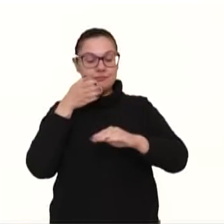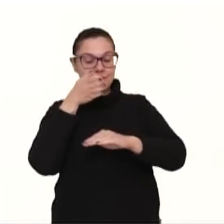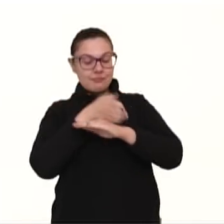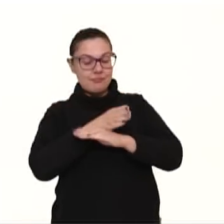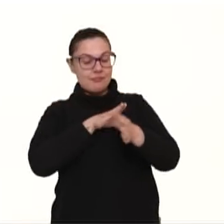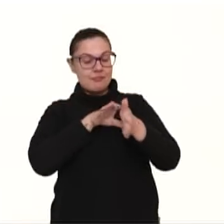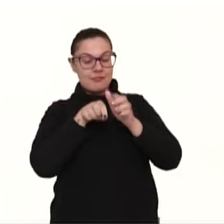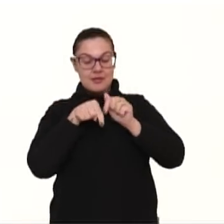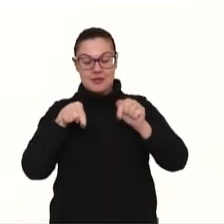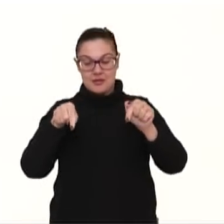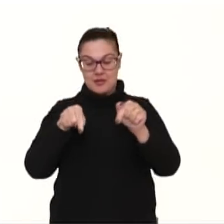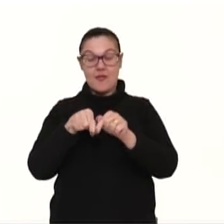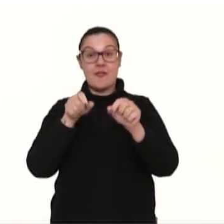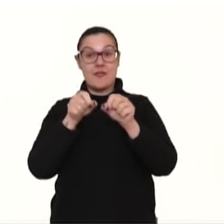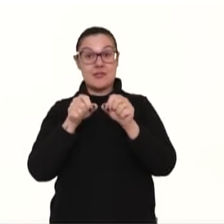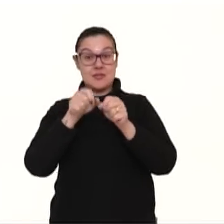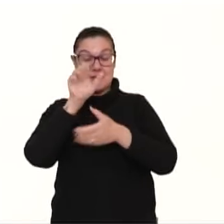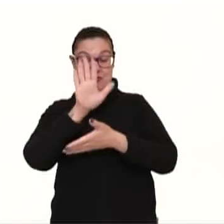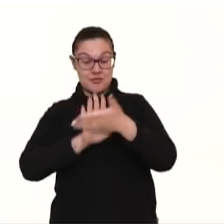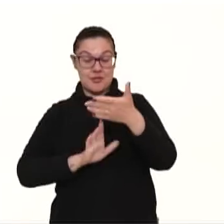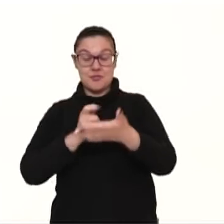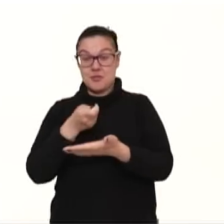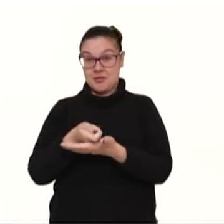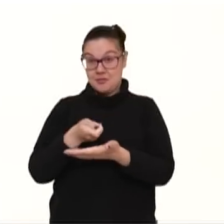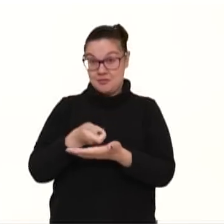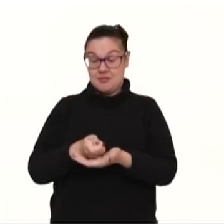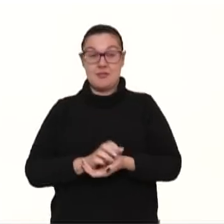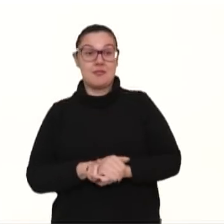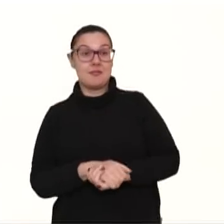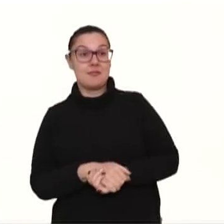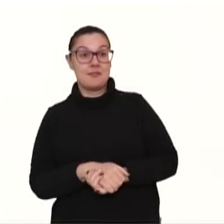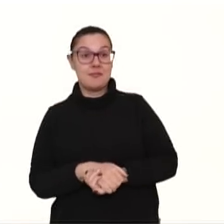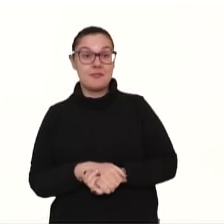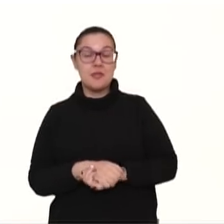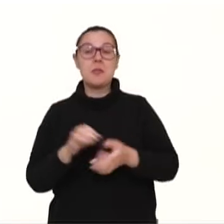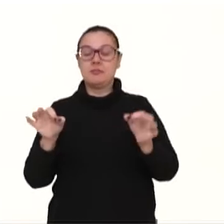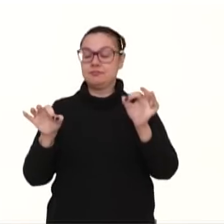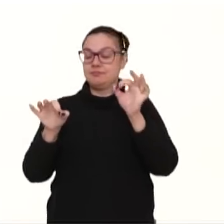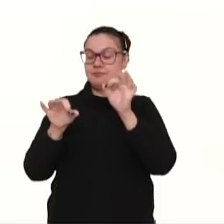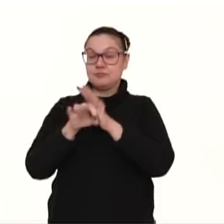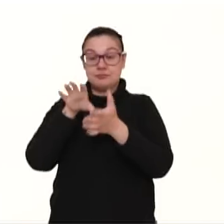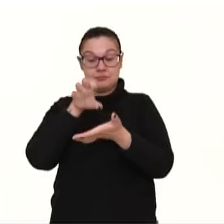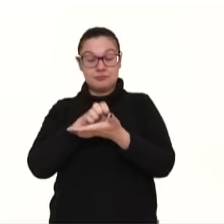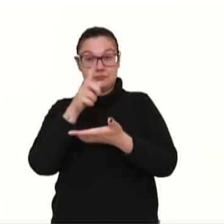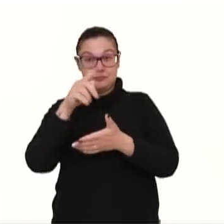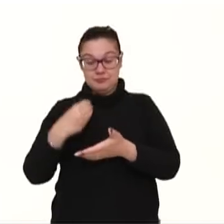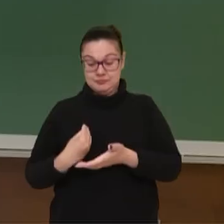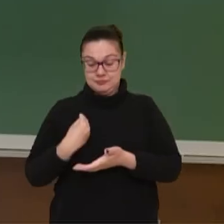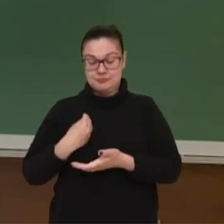o Classroom, tá? Fazer a atividade obrigatória para registrar a tua presença.